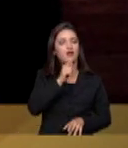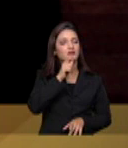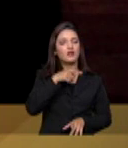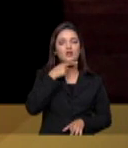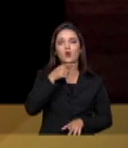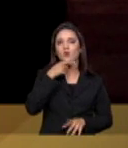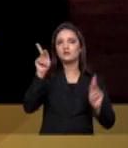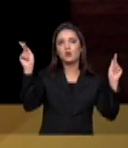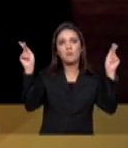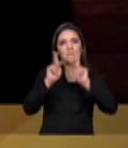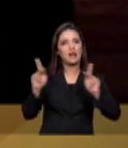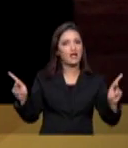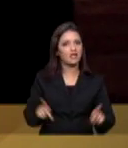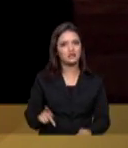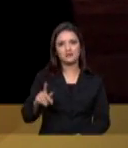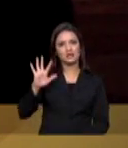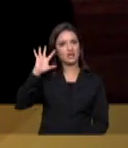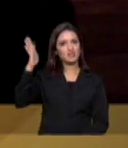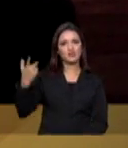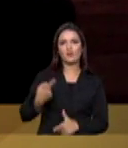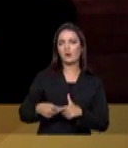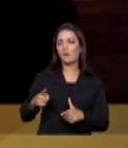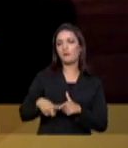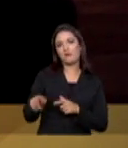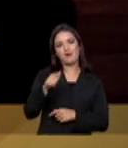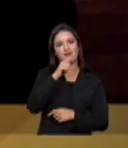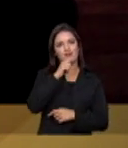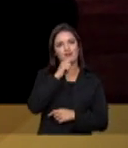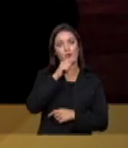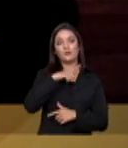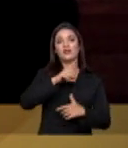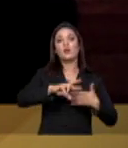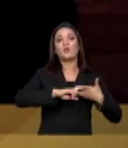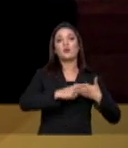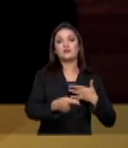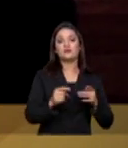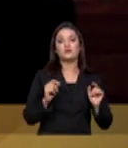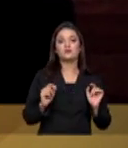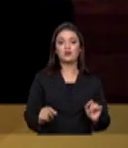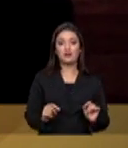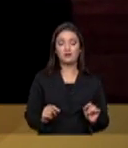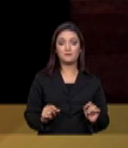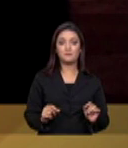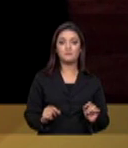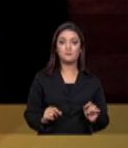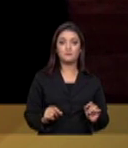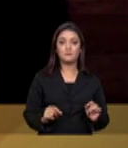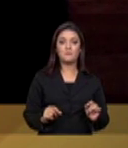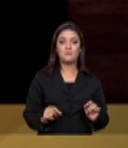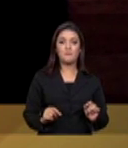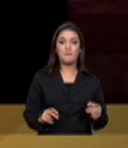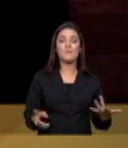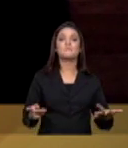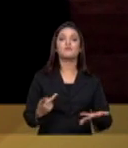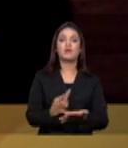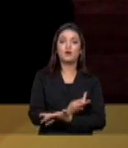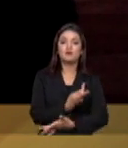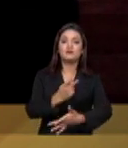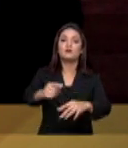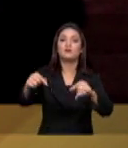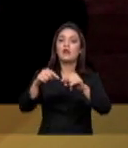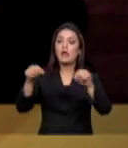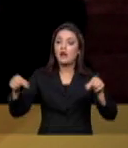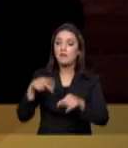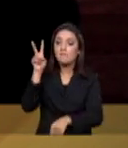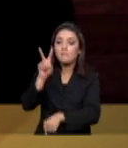bug nada acarretou como consequência verdadeira paralisação das demarcações de